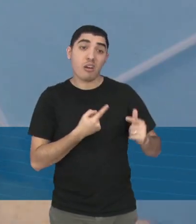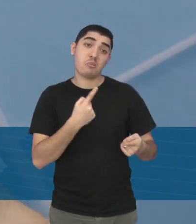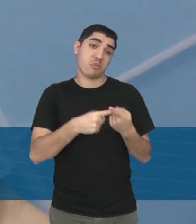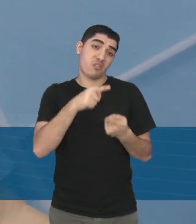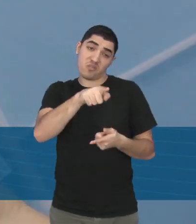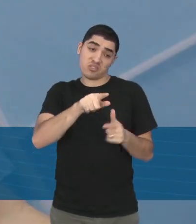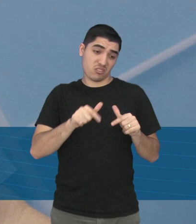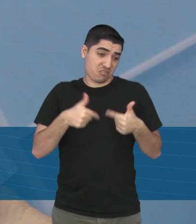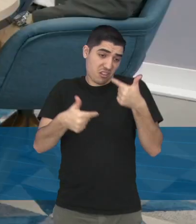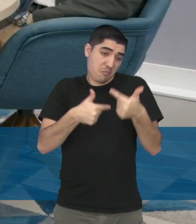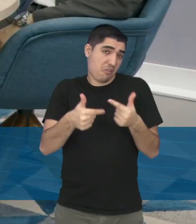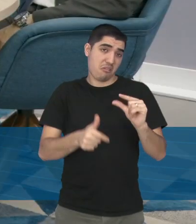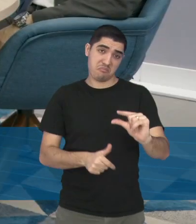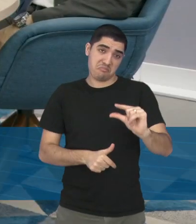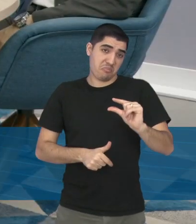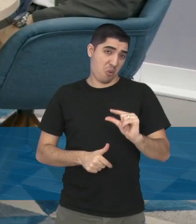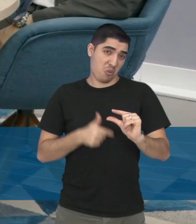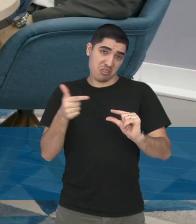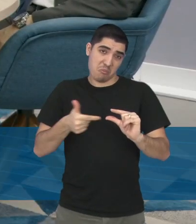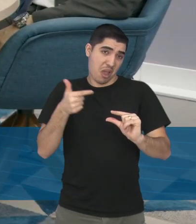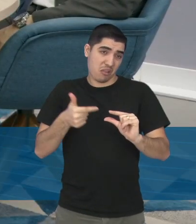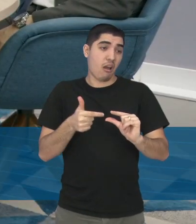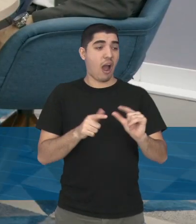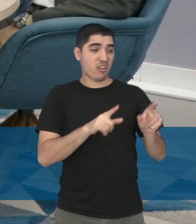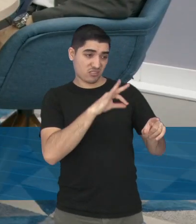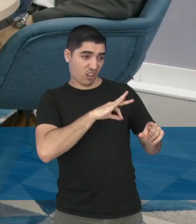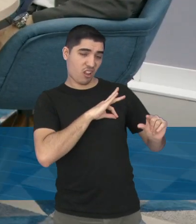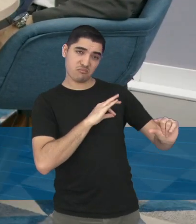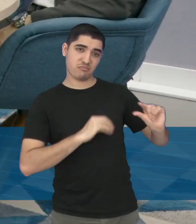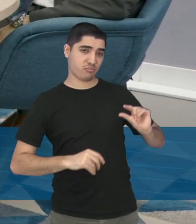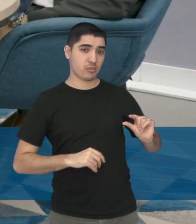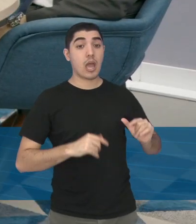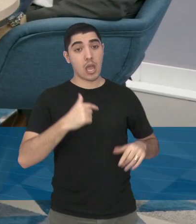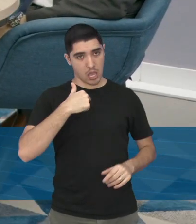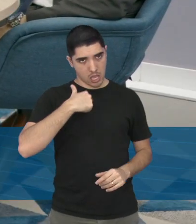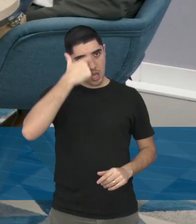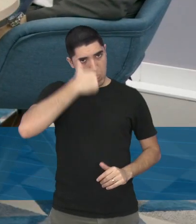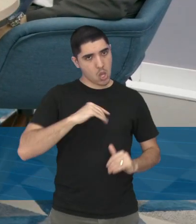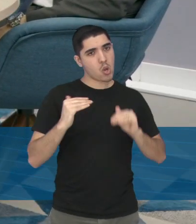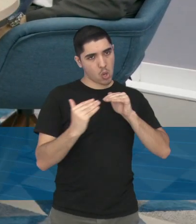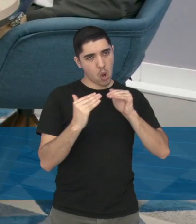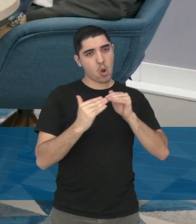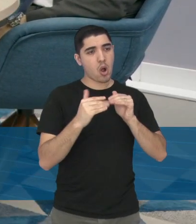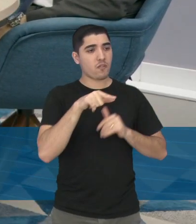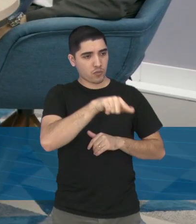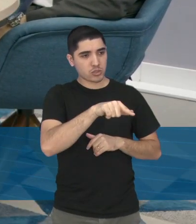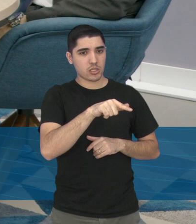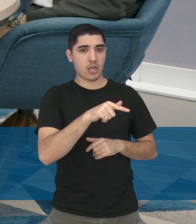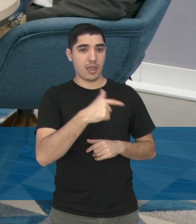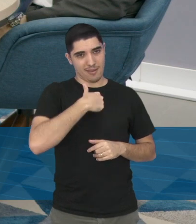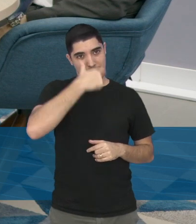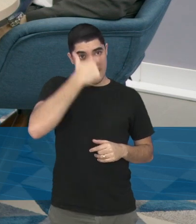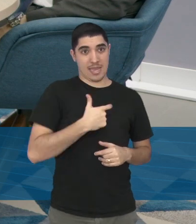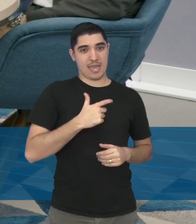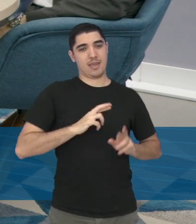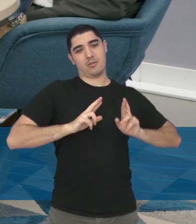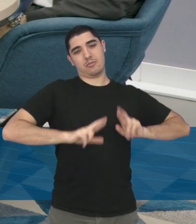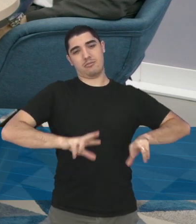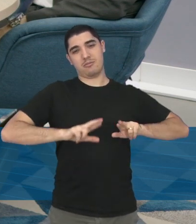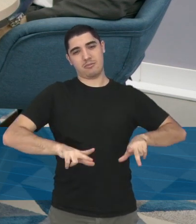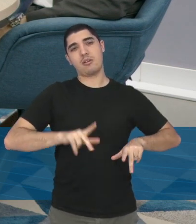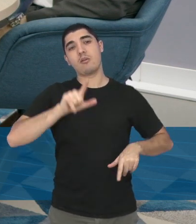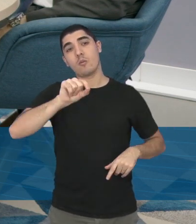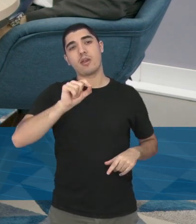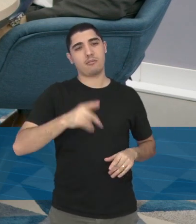só isso. Né? E aí, ou seja, eu sou a favor de você ser recompensado pelos resultados. Aliás, não sou eu, né? Isso